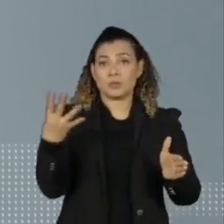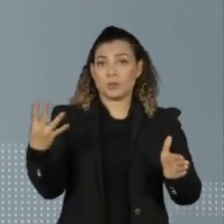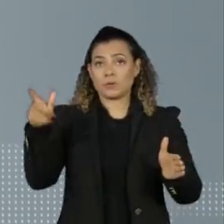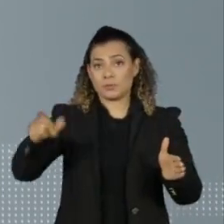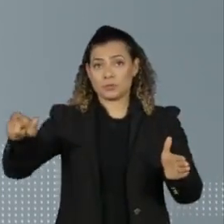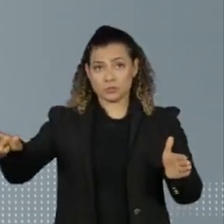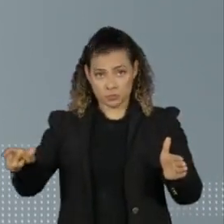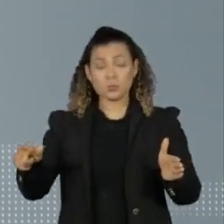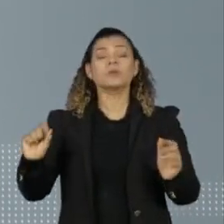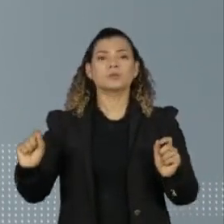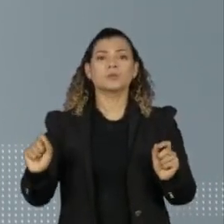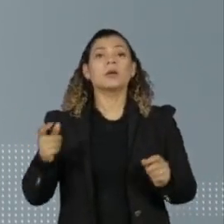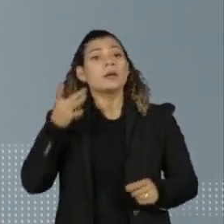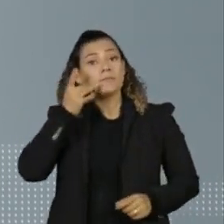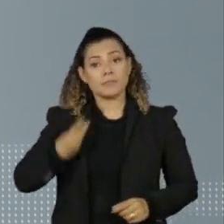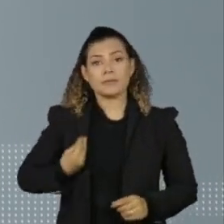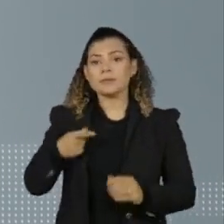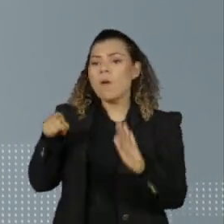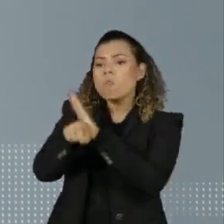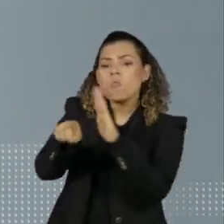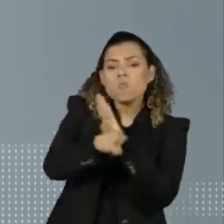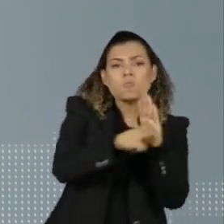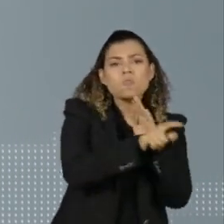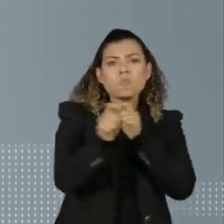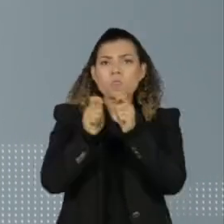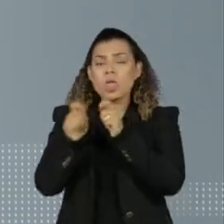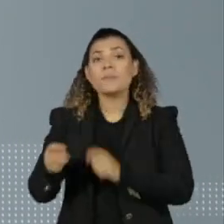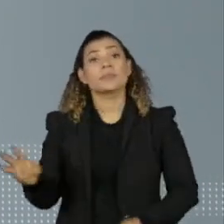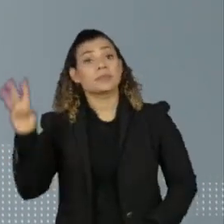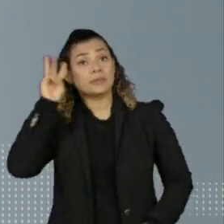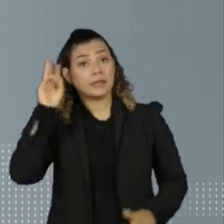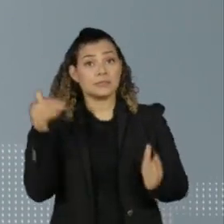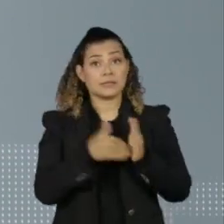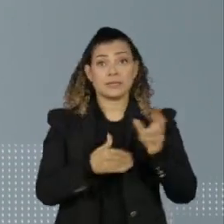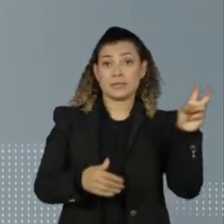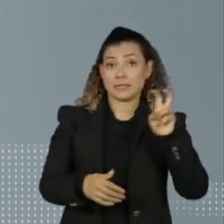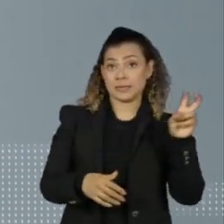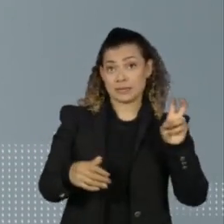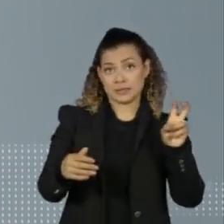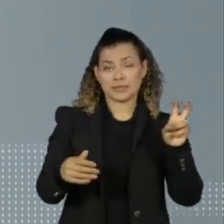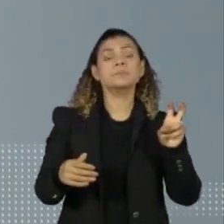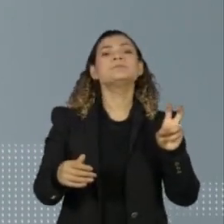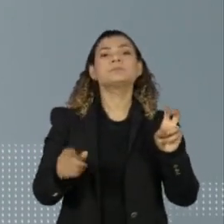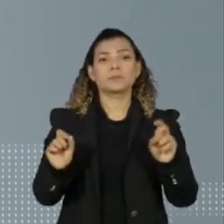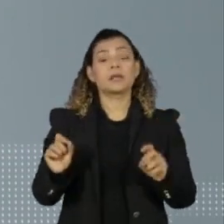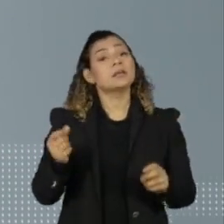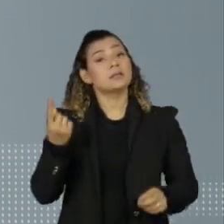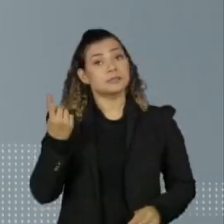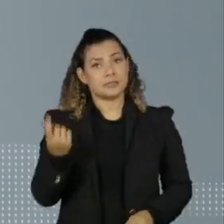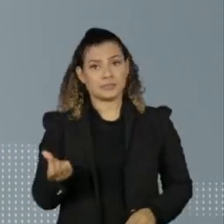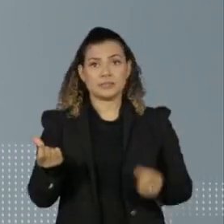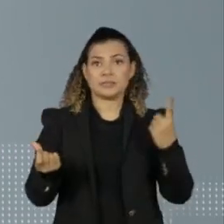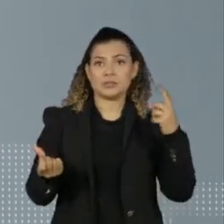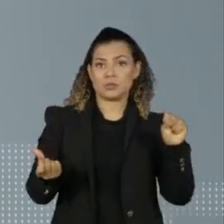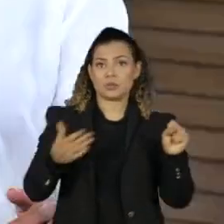5.744 pessoas de forma presencial Entre terça e quinta-feira a margem de erro é de dois pontos percentuais